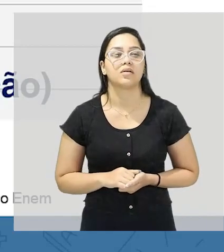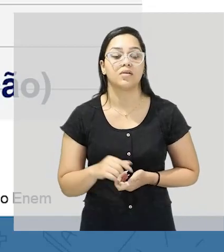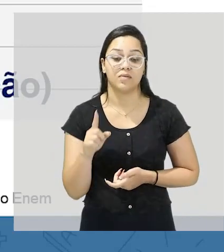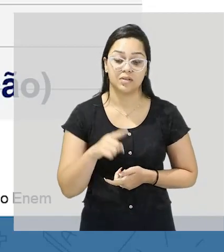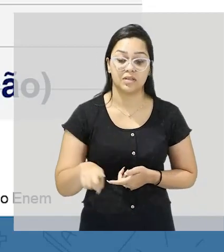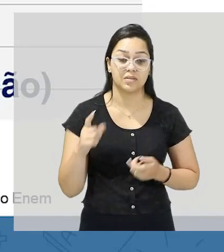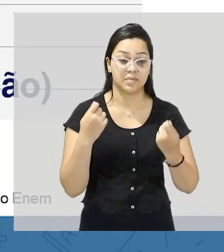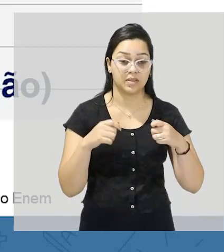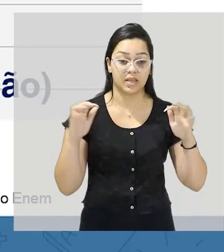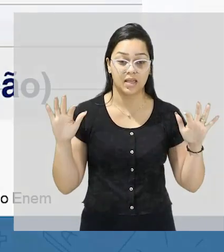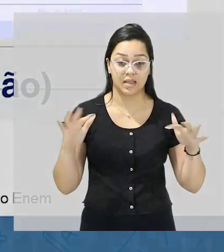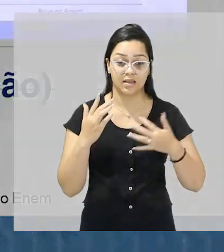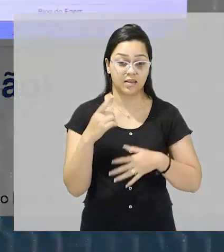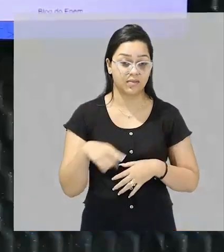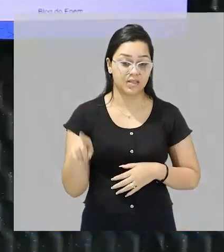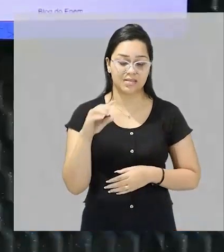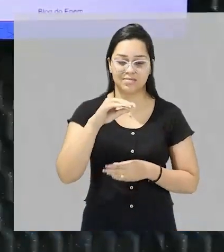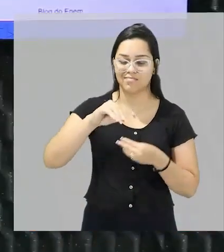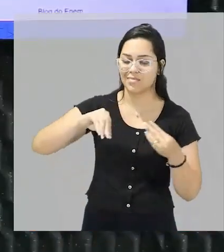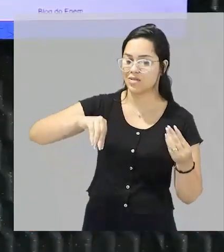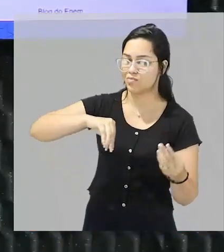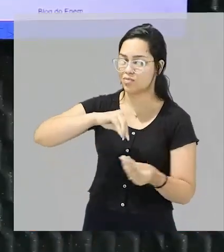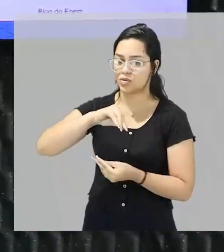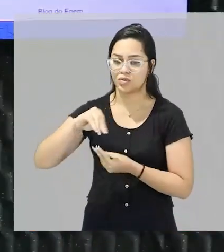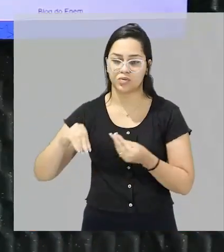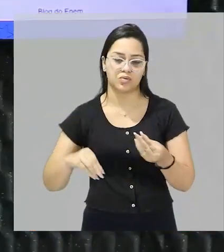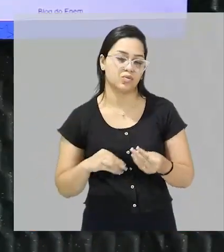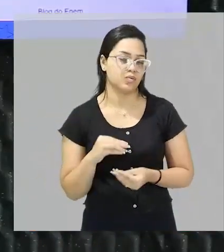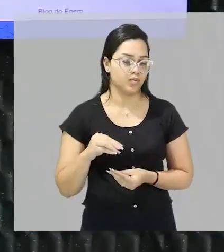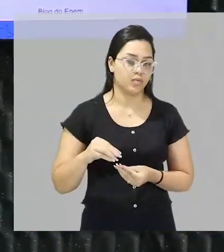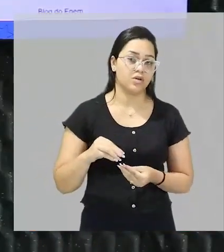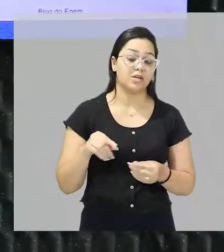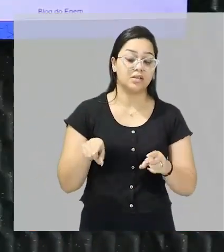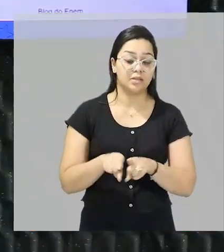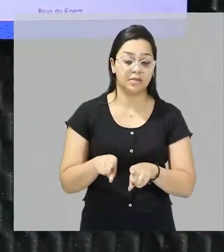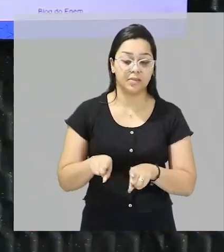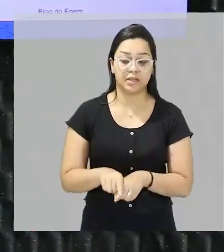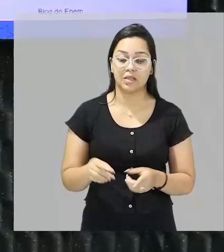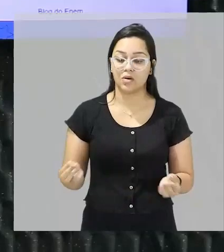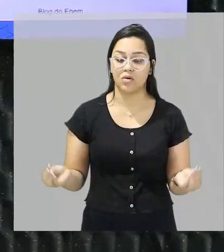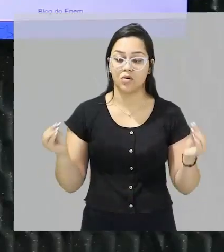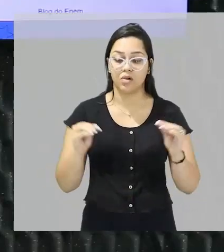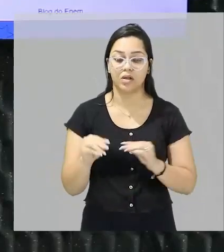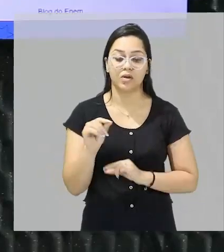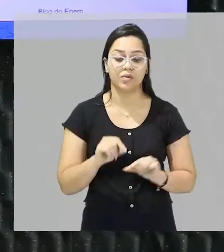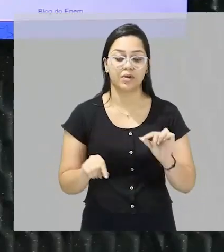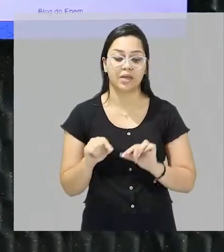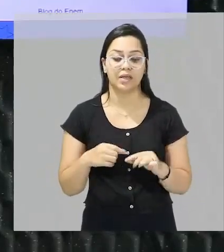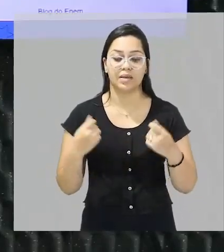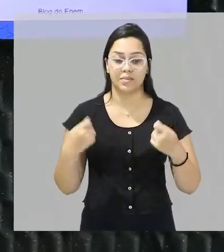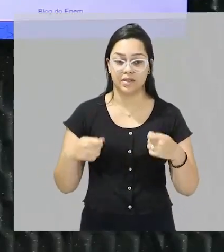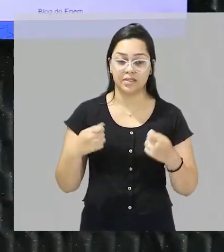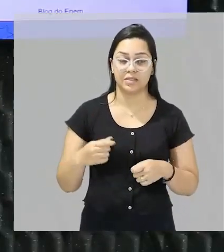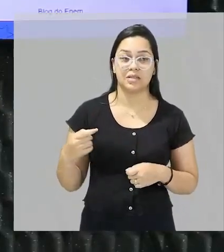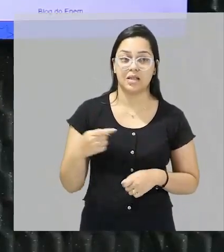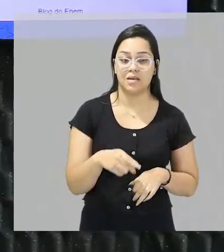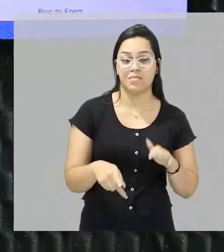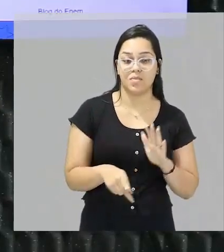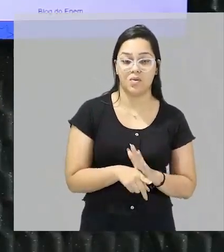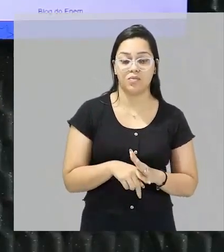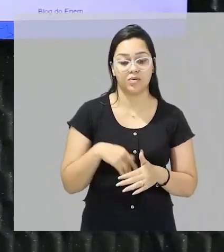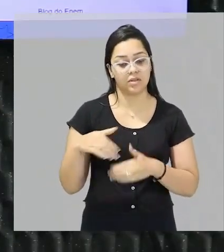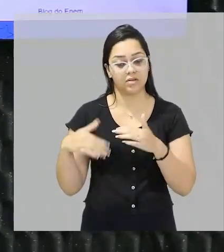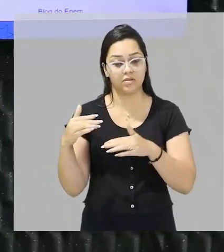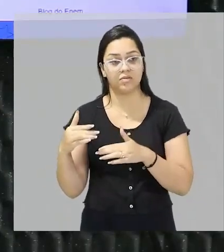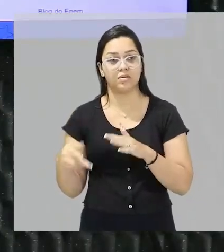bem atentos para que vocês não misturem essas partes, para que vocês não coloquem argumentos que devem estar lá no